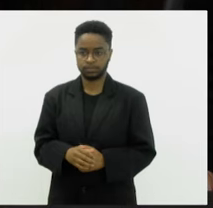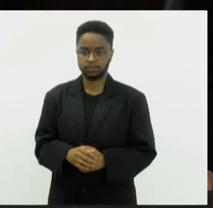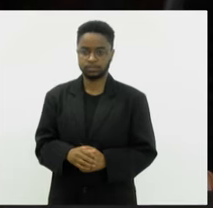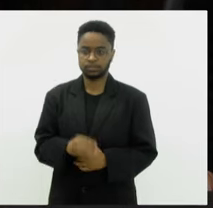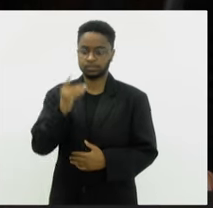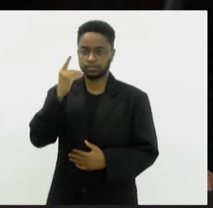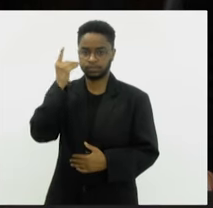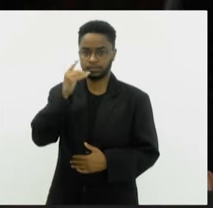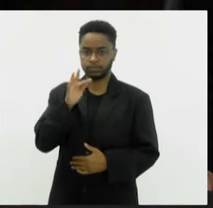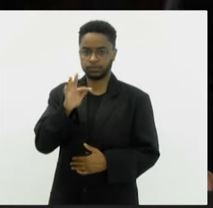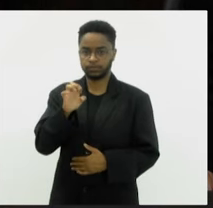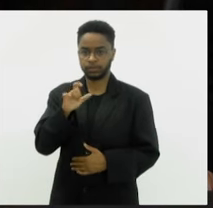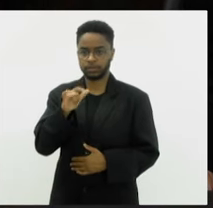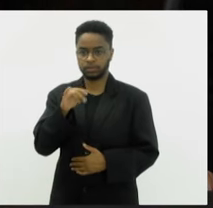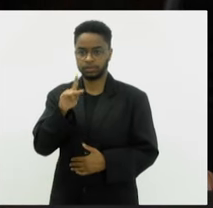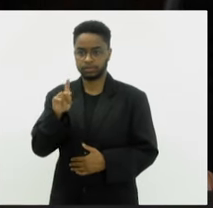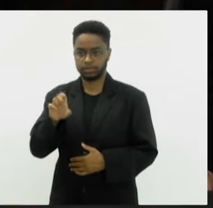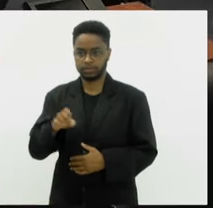Deputado Felipe Soares.